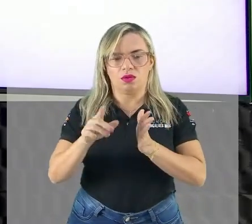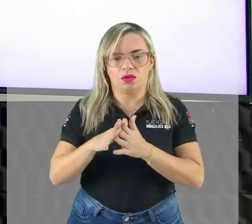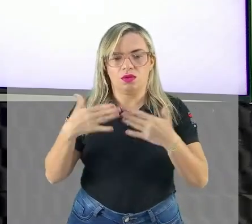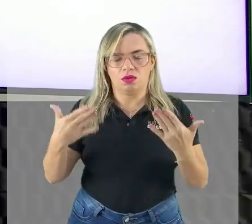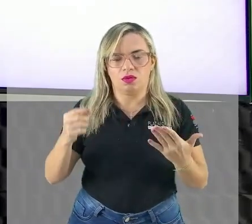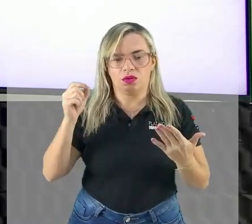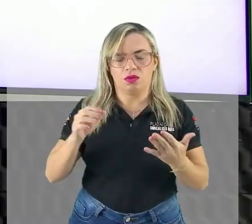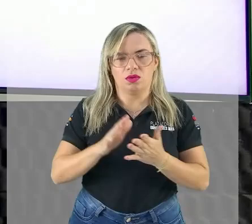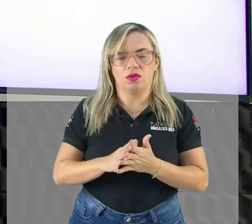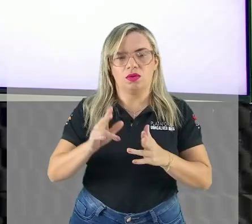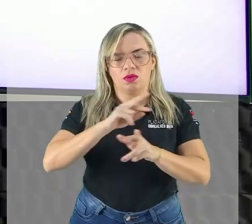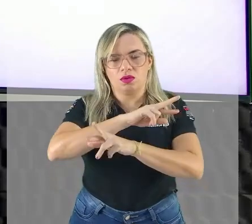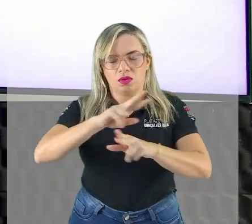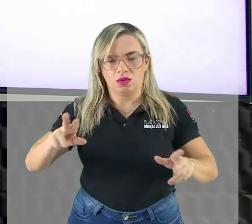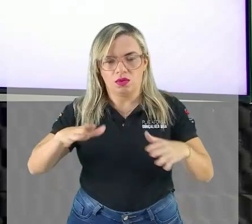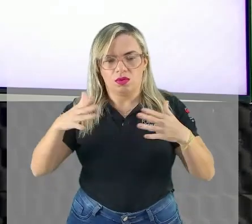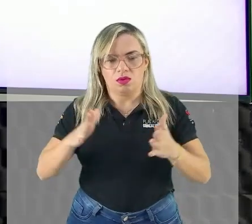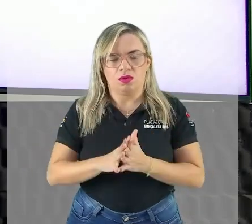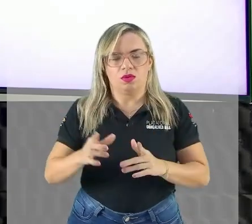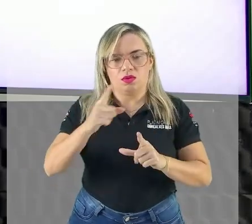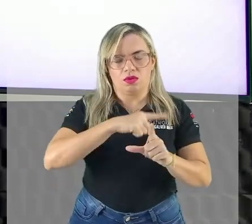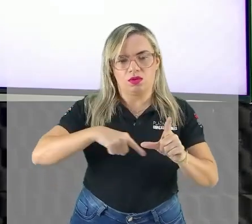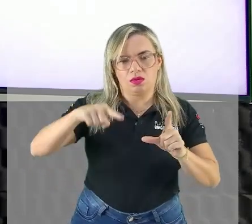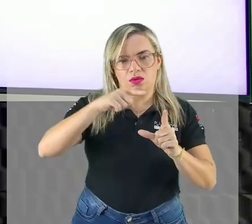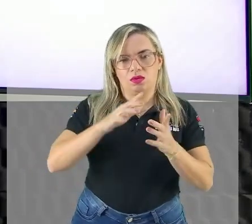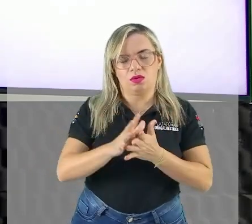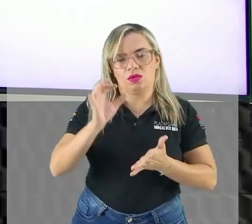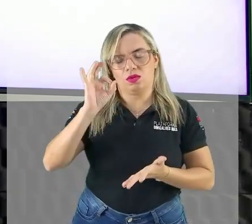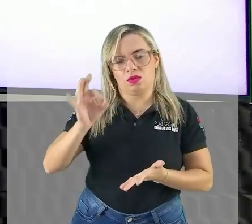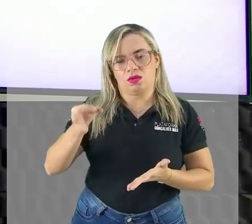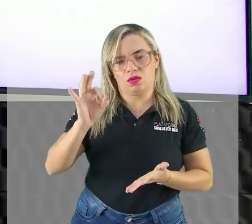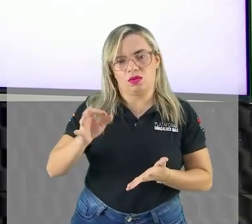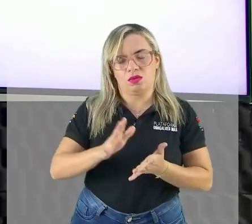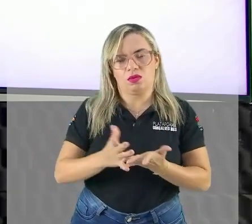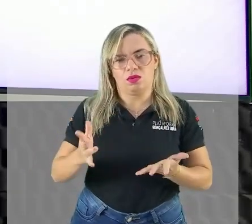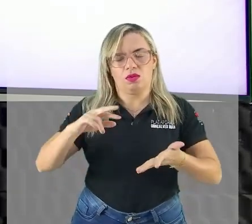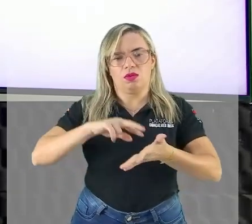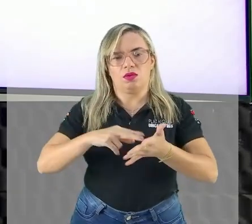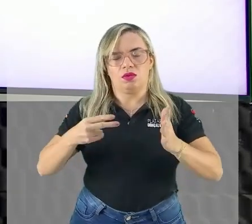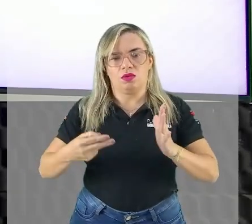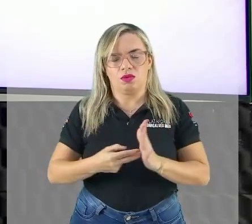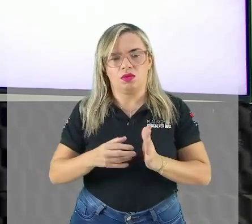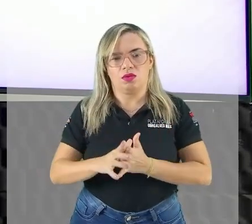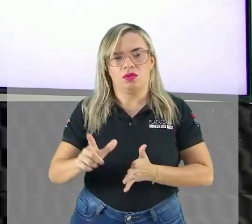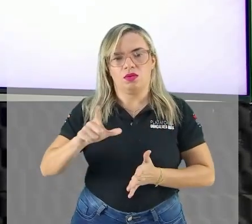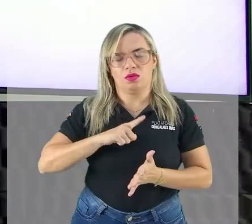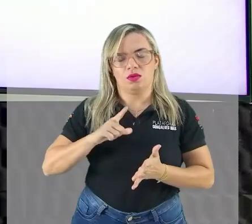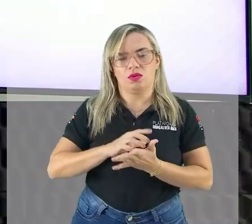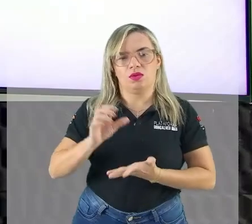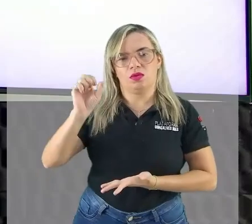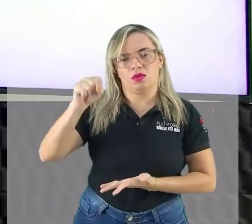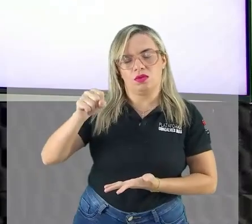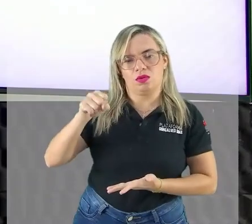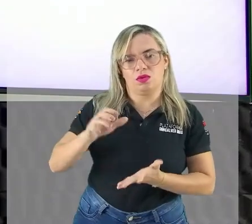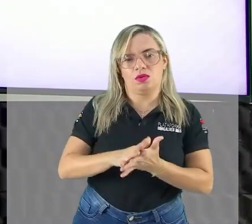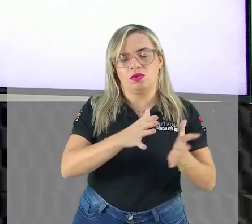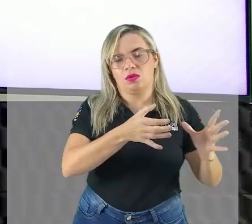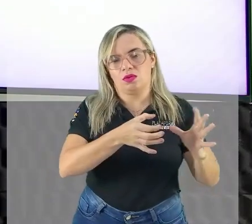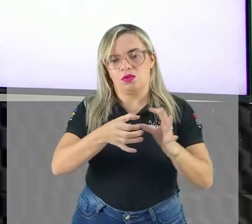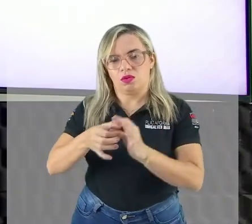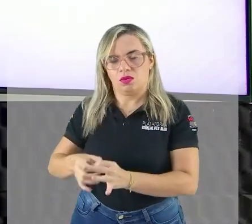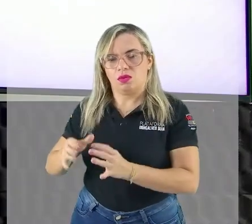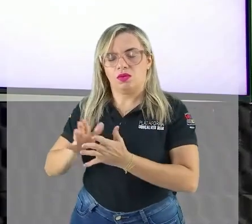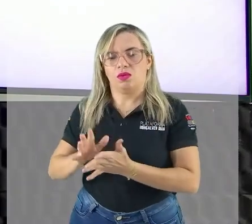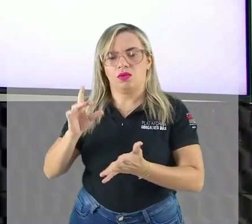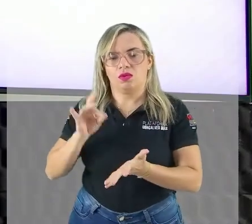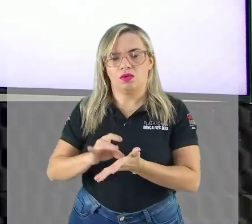em que, muitas vezes, as alternativas elas estão certas, no sentido de ter uma afirmação que é coerente, que é verdadeira, mas